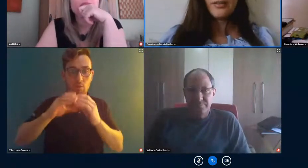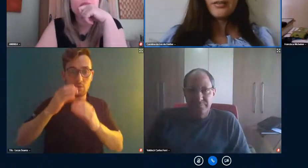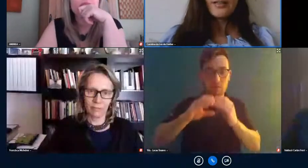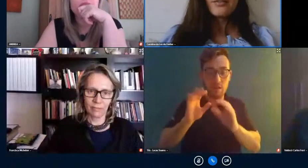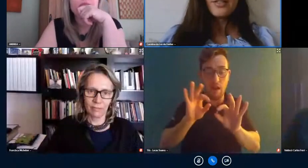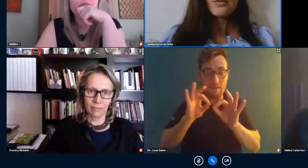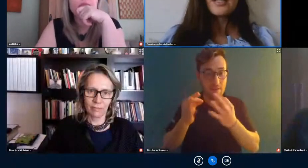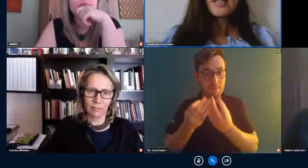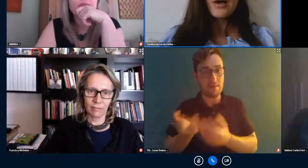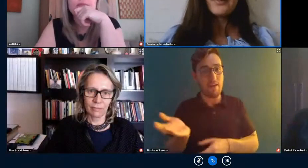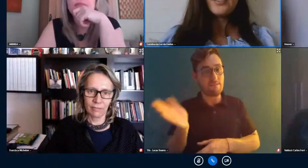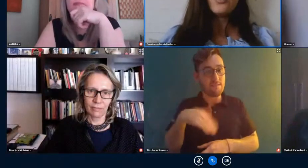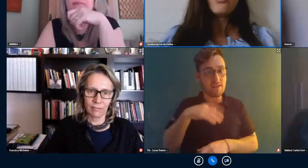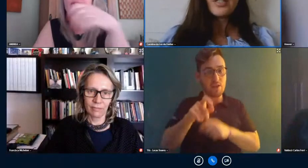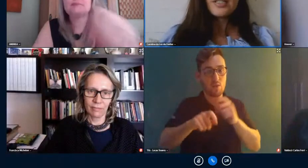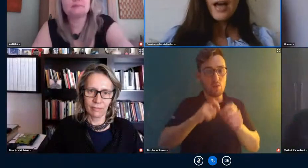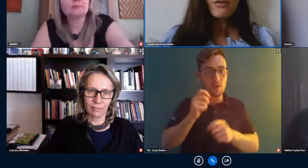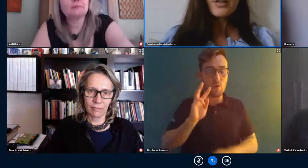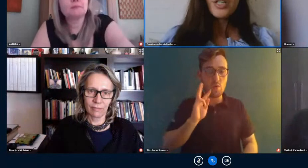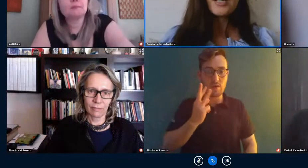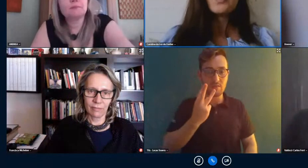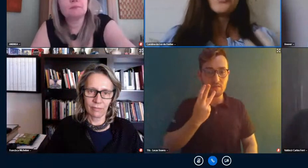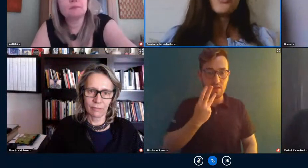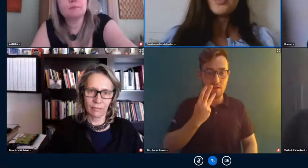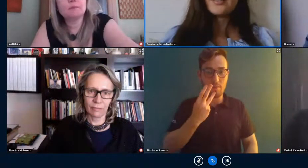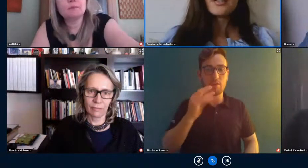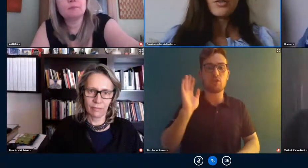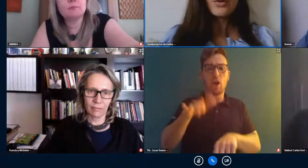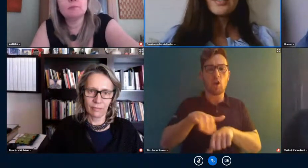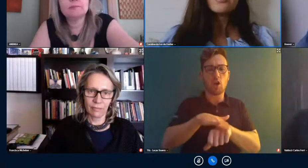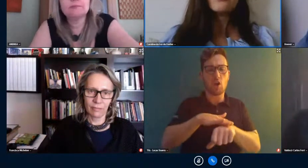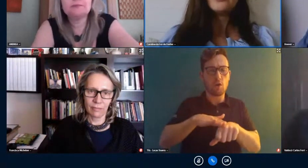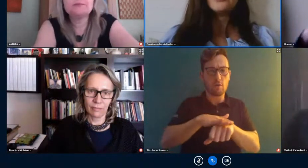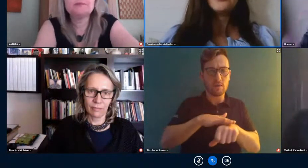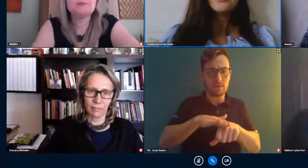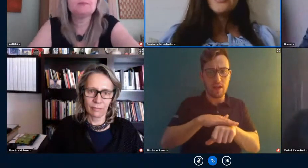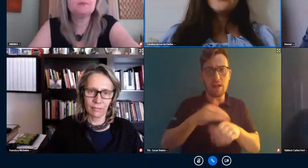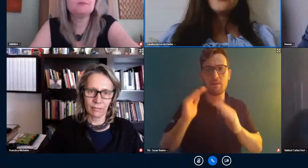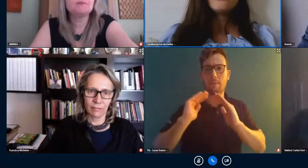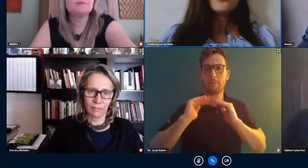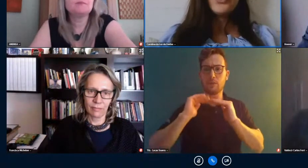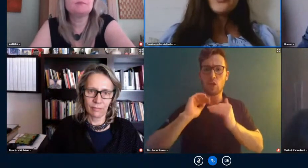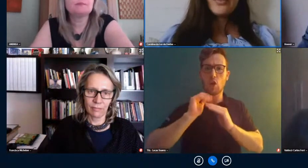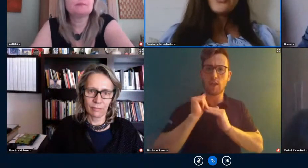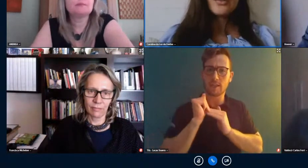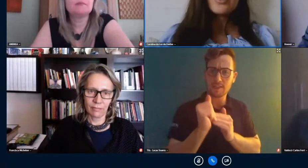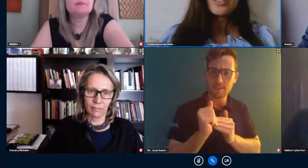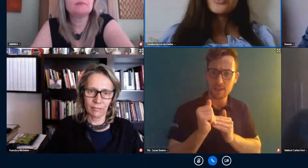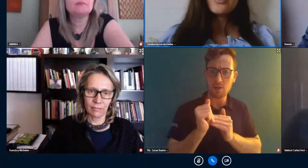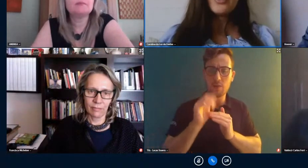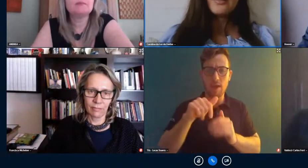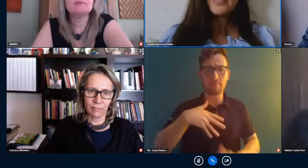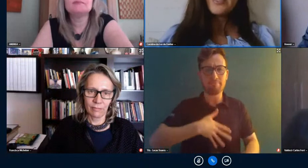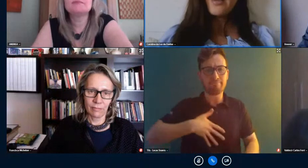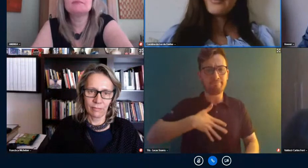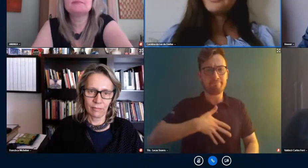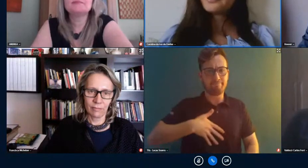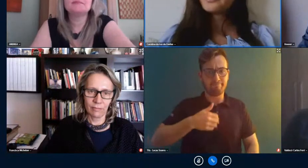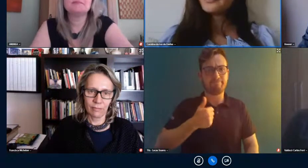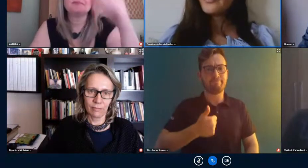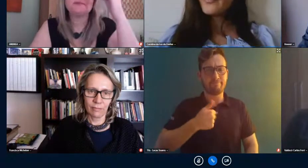ela vinha através do WhatsApp e conversava com a gente, pedia orientações, enfim. Então, foi muito proveitoso, gente. Foi